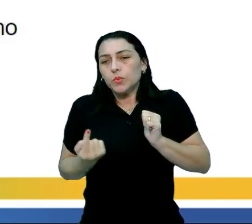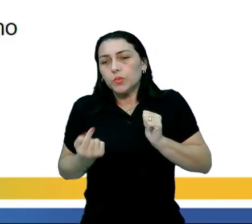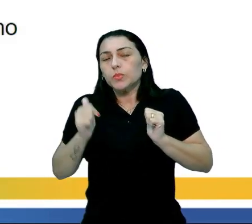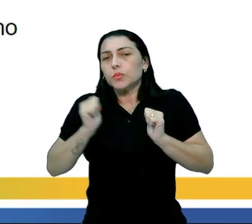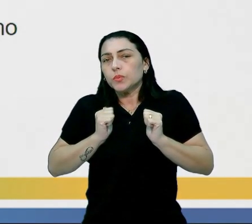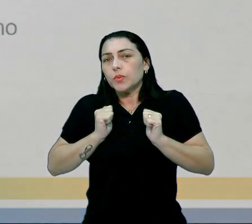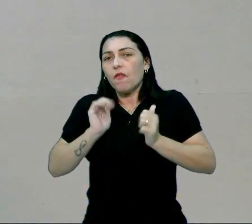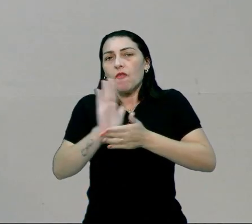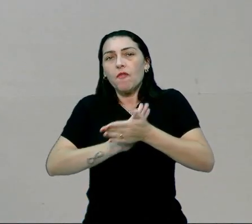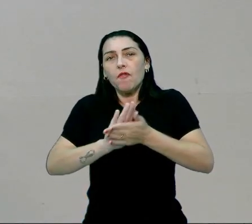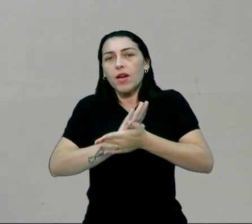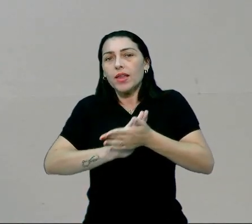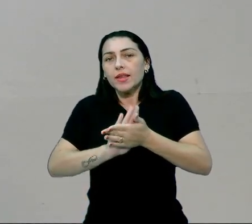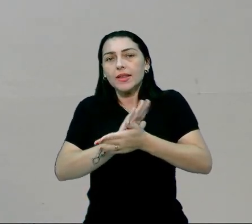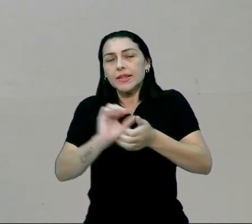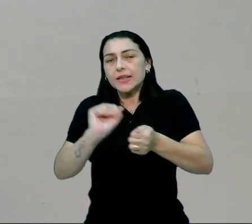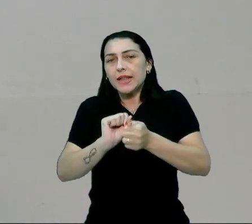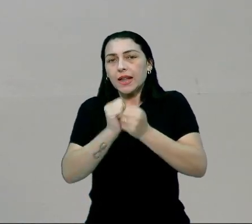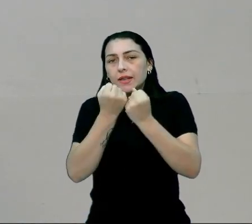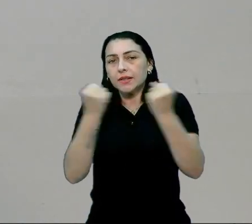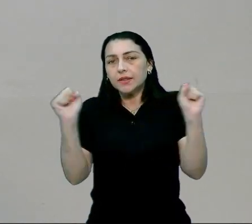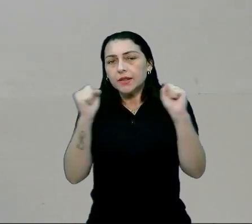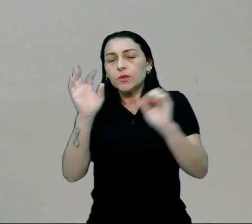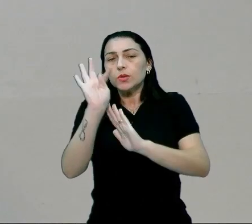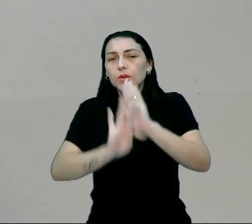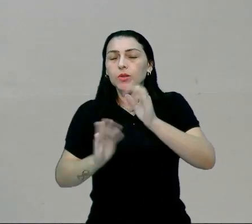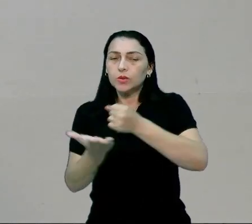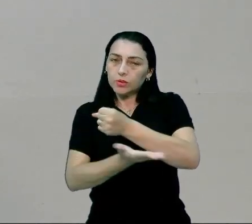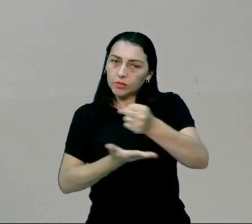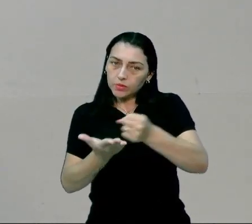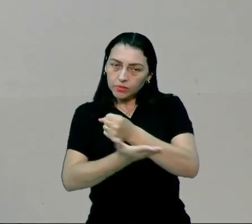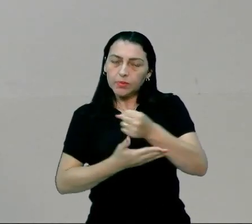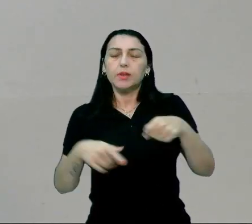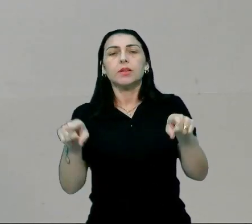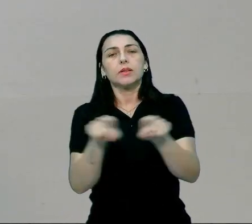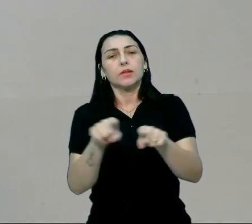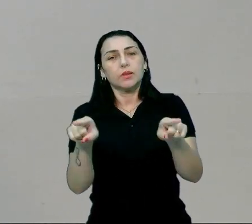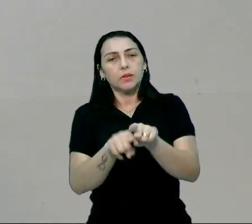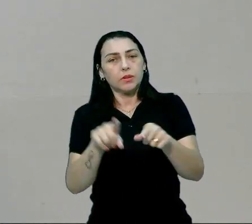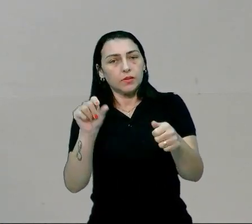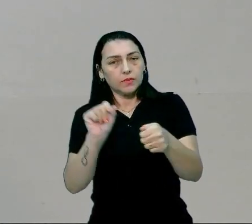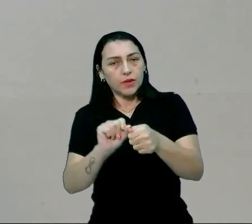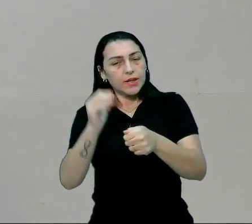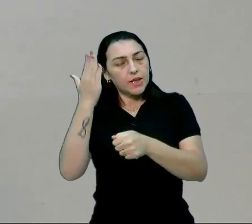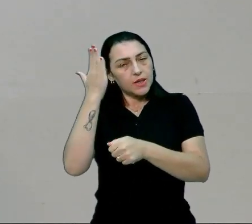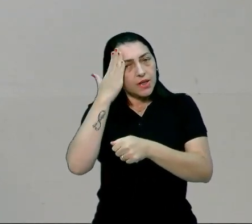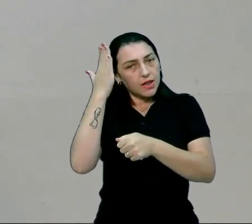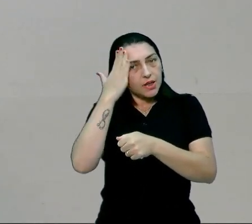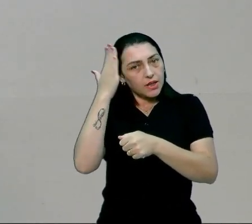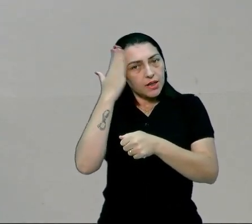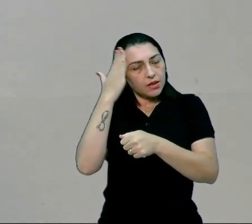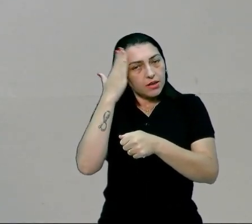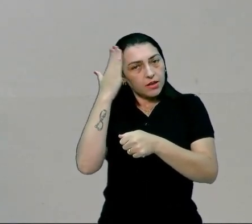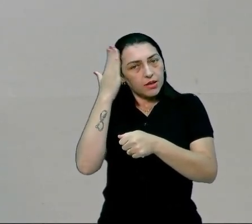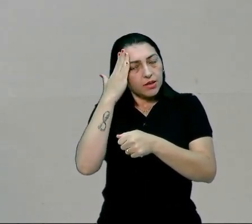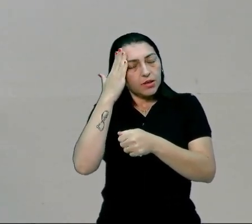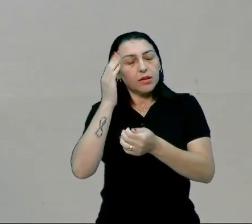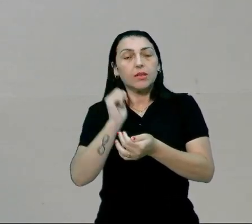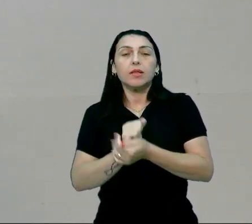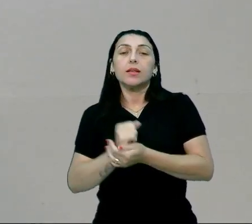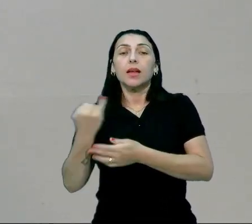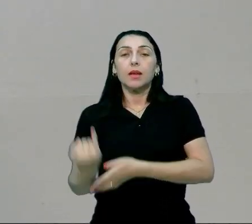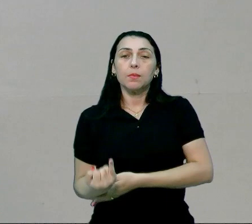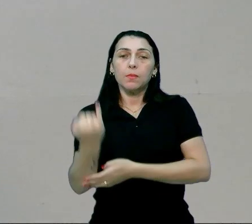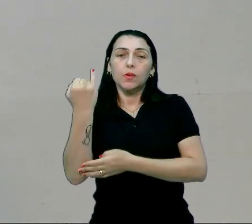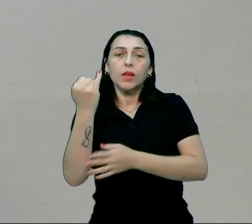ali do texto base, ele provavelmente faz essa compreensão, essa consolidação acerca da